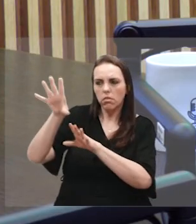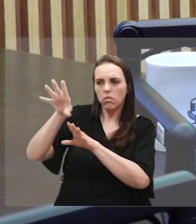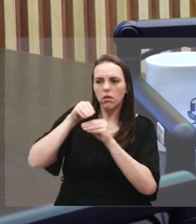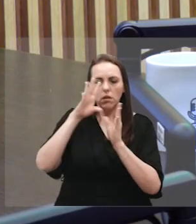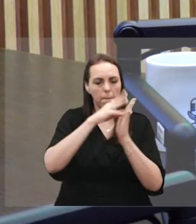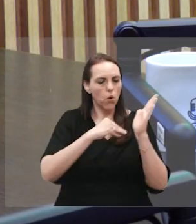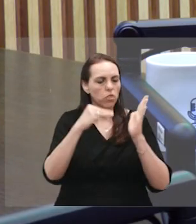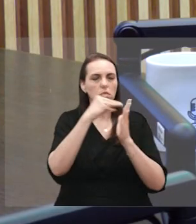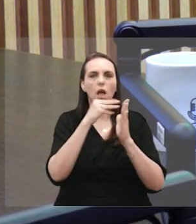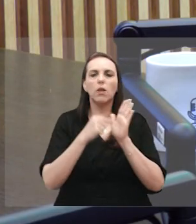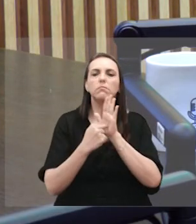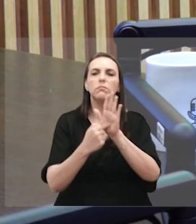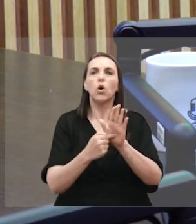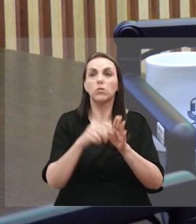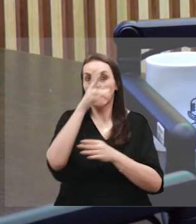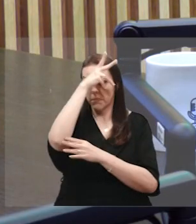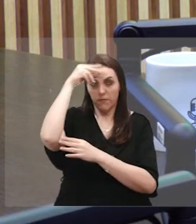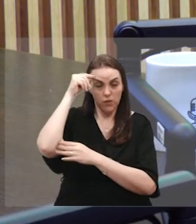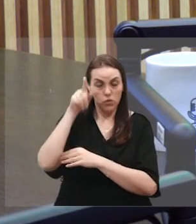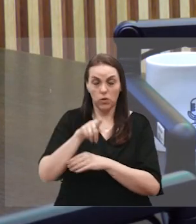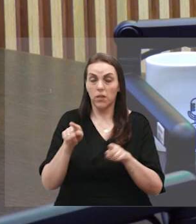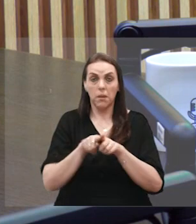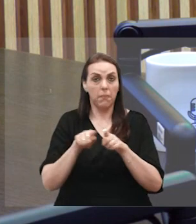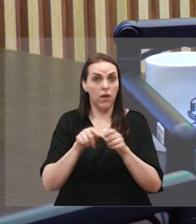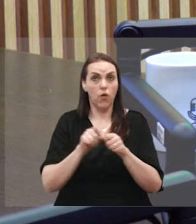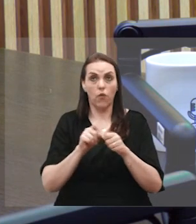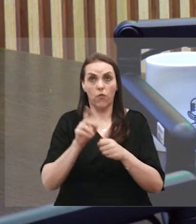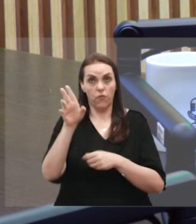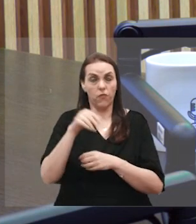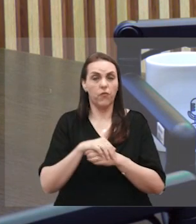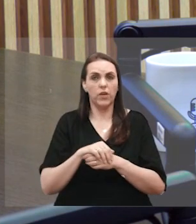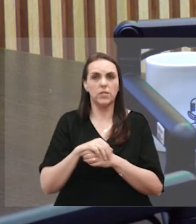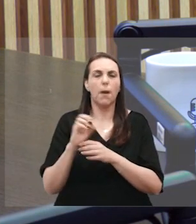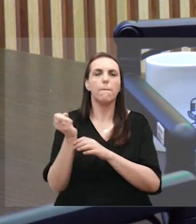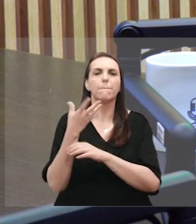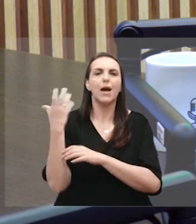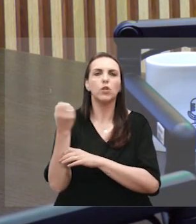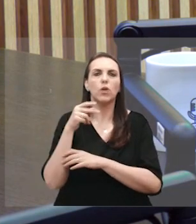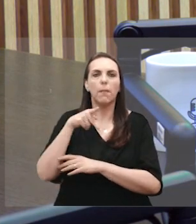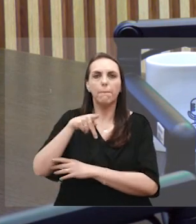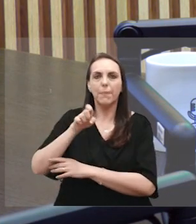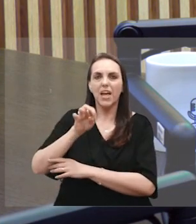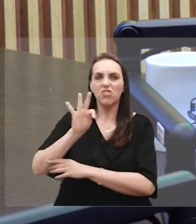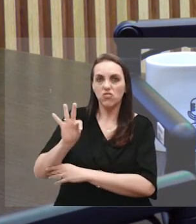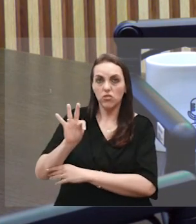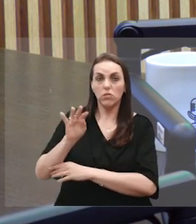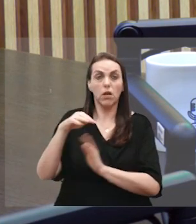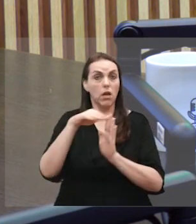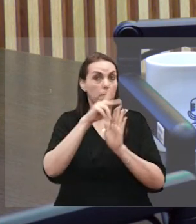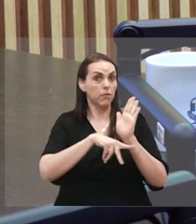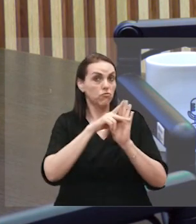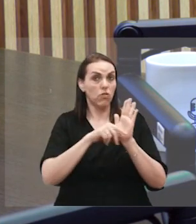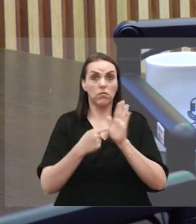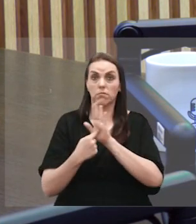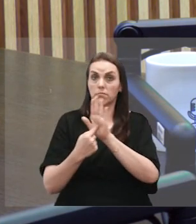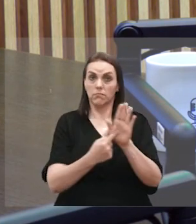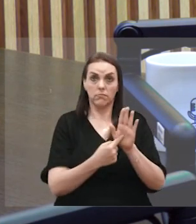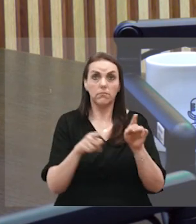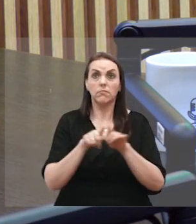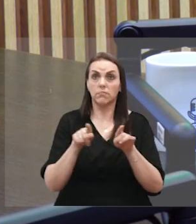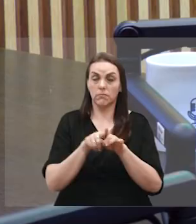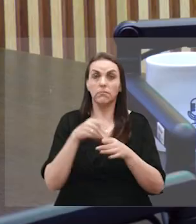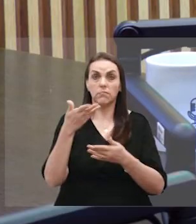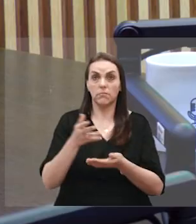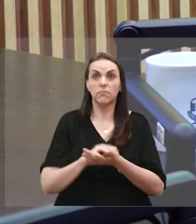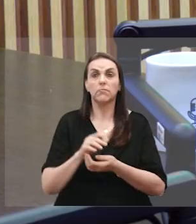cidade e apresenta pro executivo, como eu elaborei aqueles dias que eu fiquei, por exemplo, Patrulha Pet lá, que foi um projeto que eu elaborei, mas não precisei apresentar projeto, eu fiz